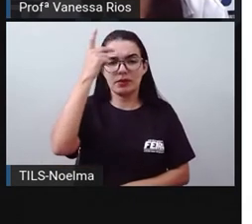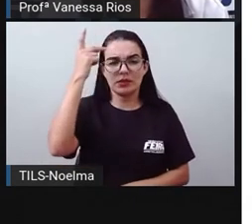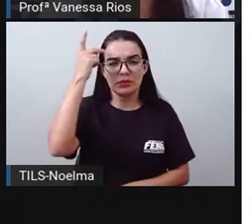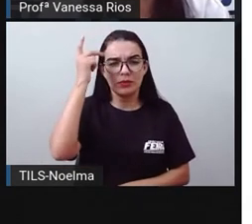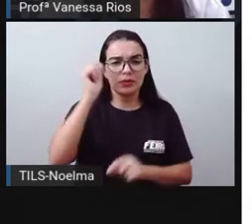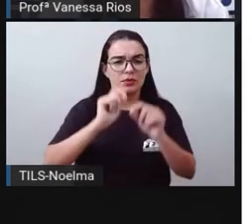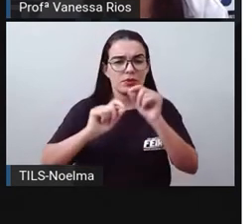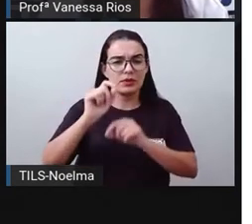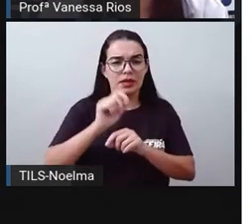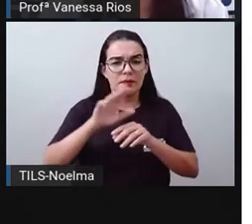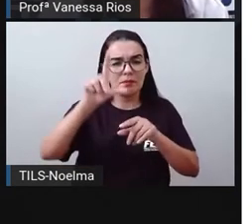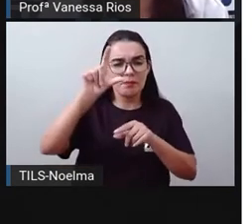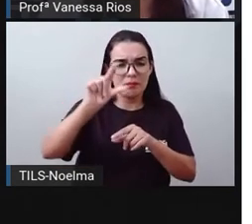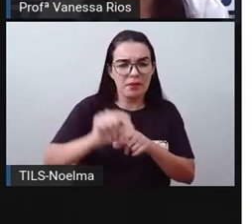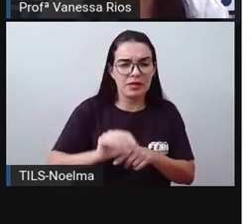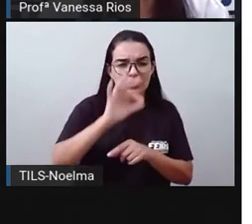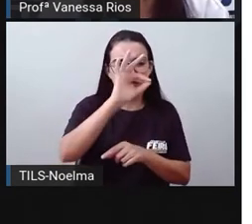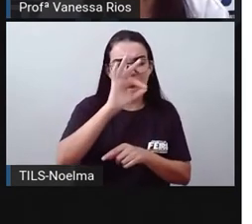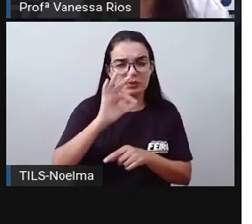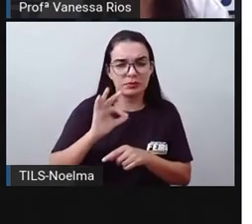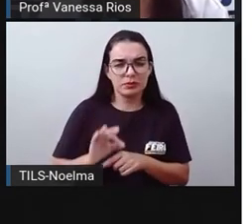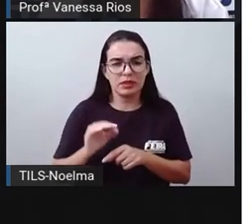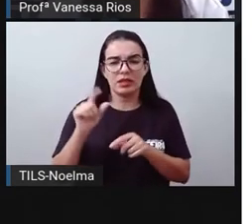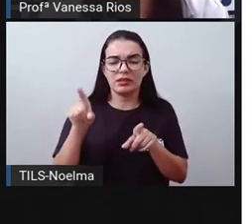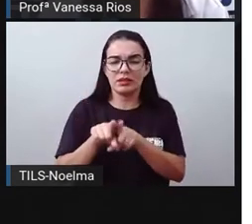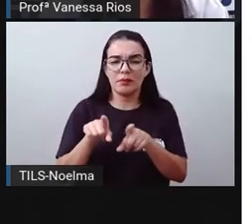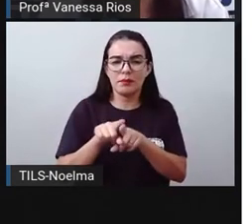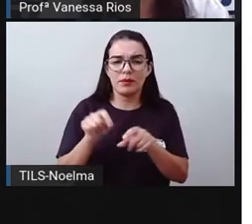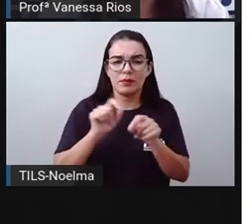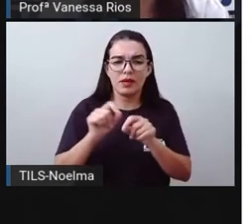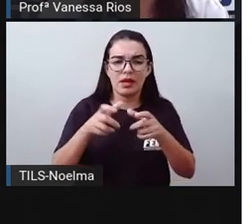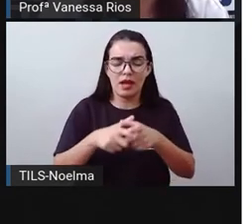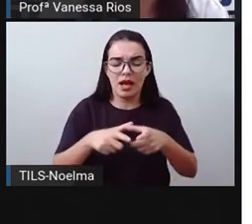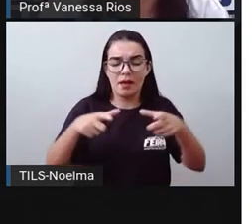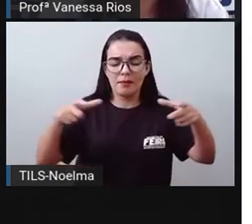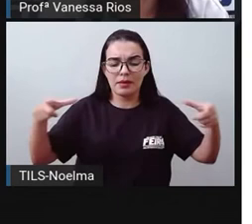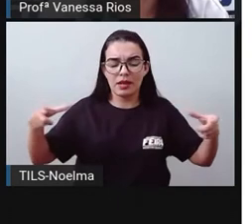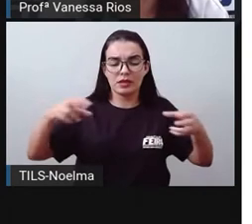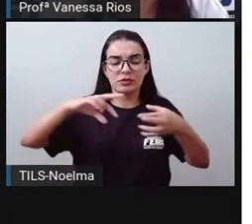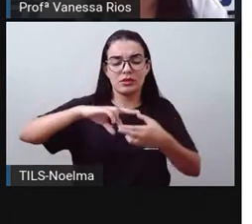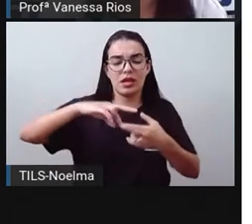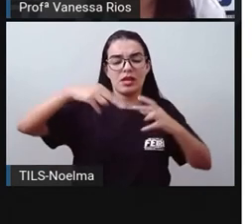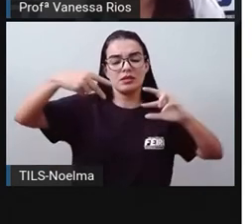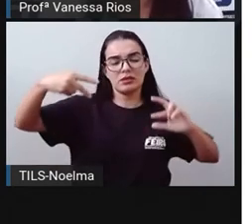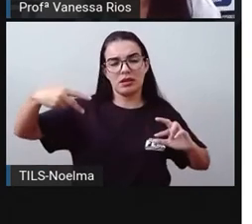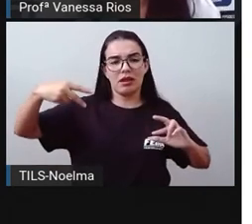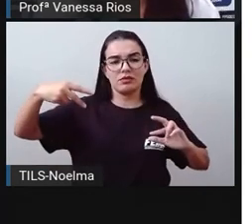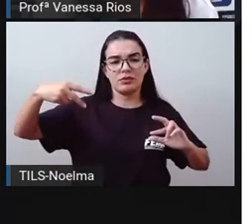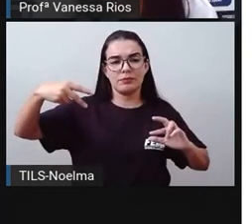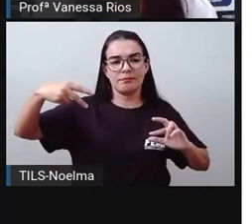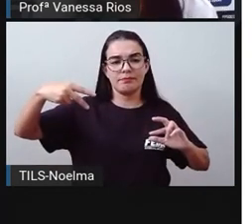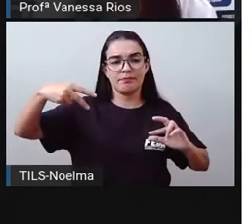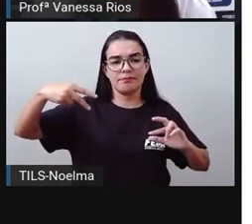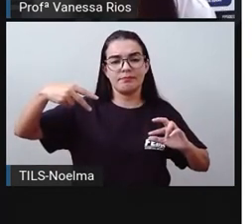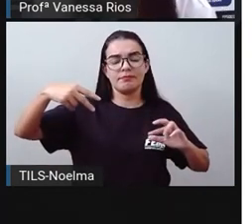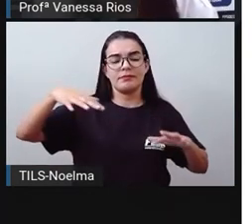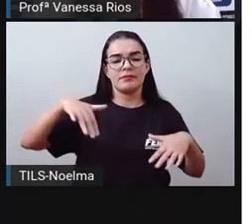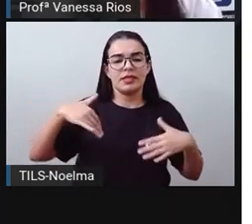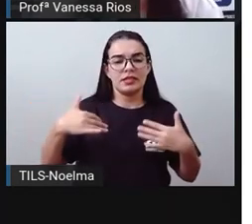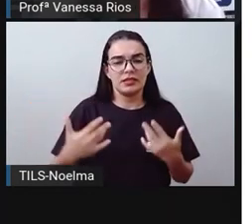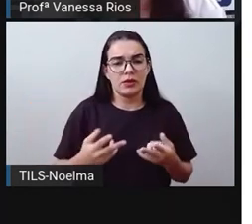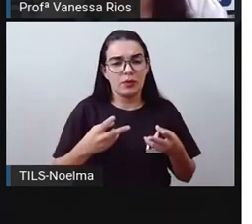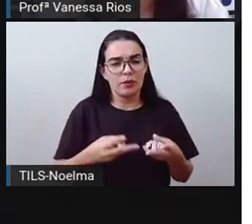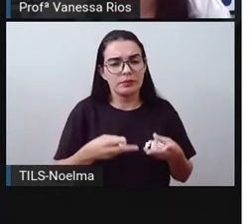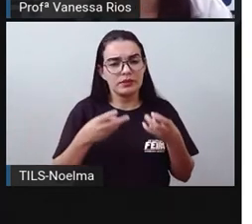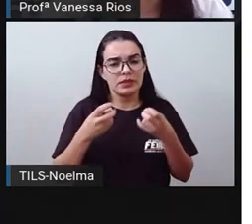de eficiência, aplicabilidade e abrangência da reciclagem. Então a gente observa o